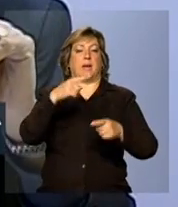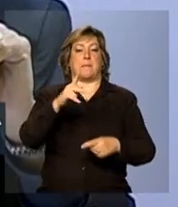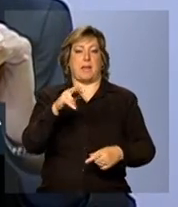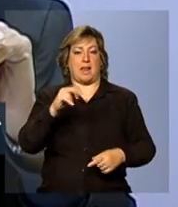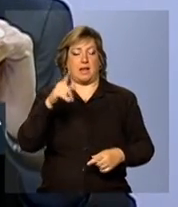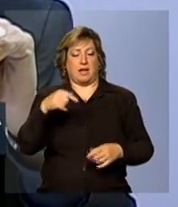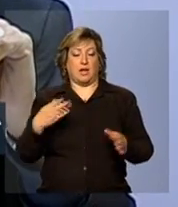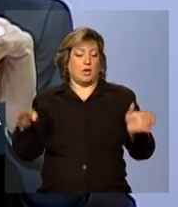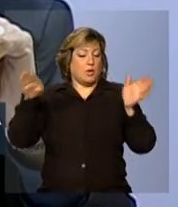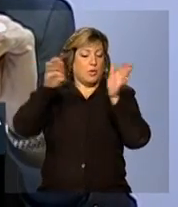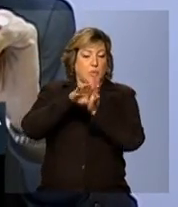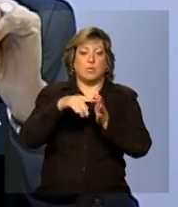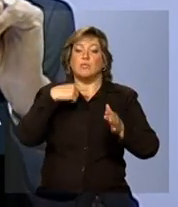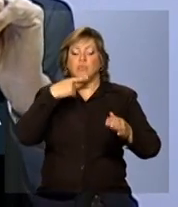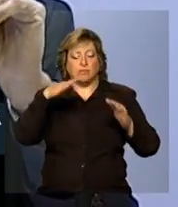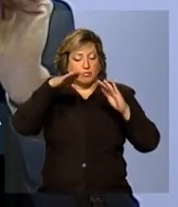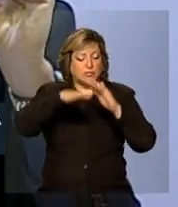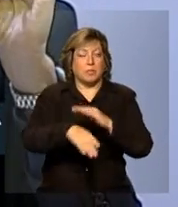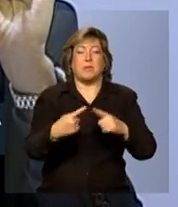conseguiram pousar na cidade